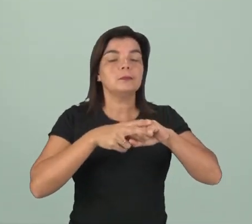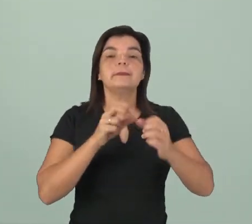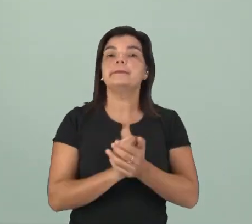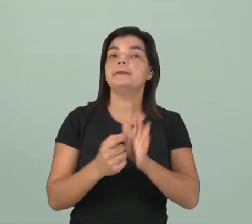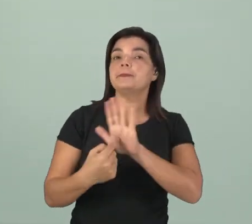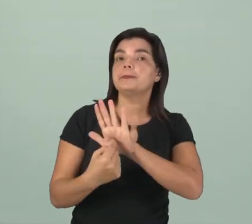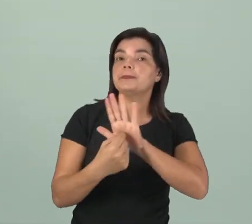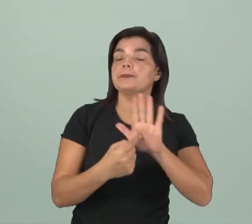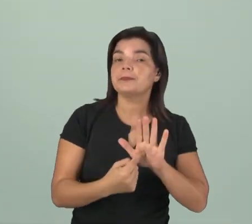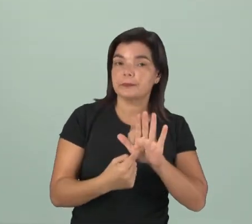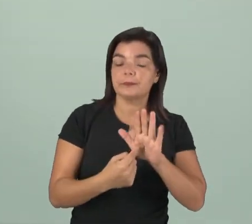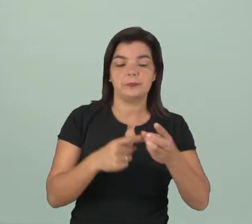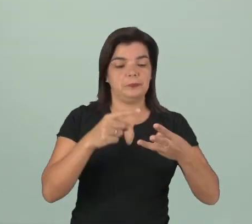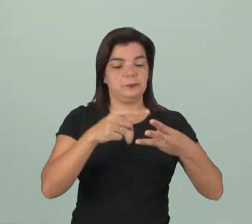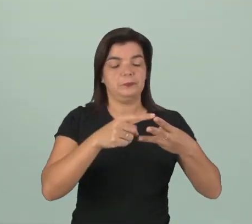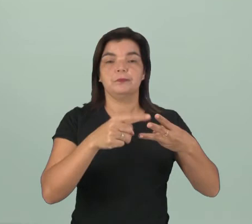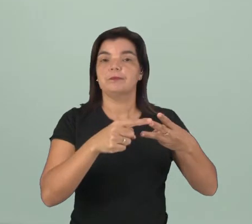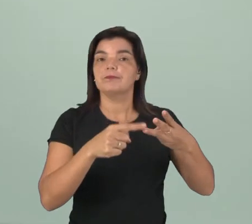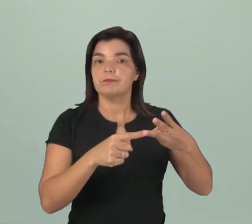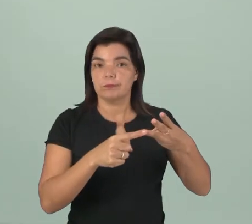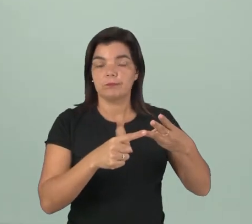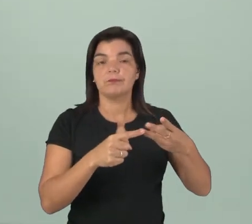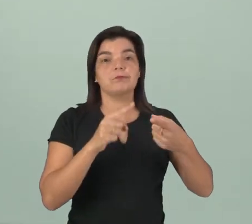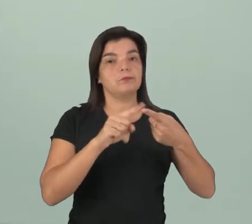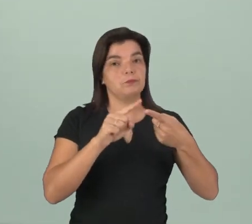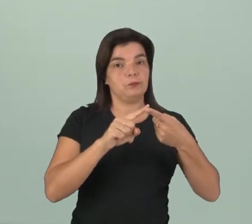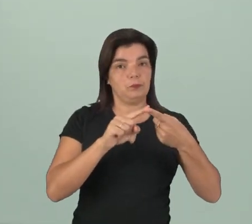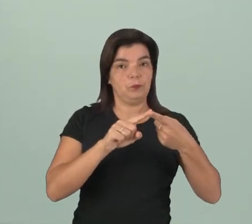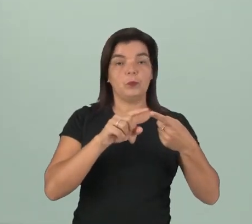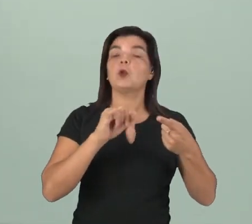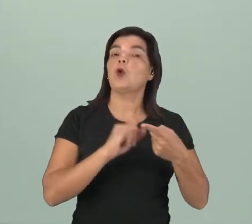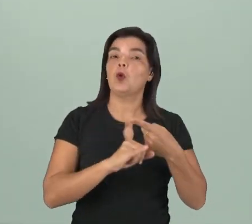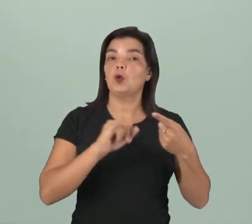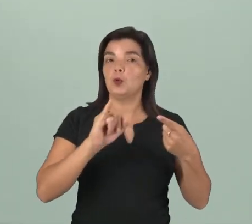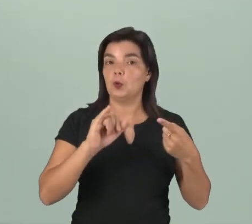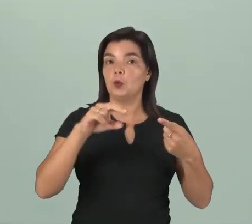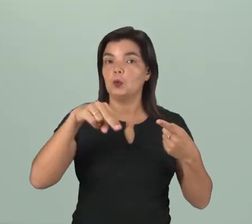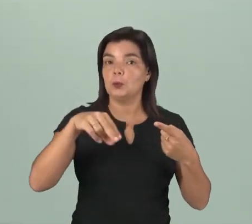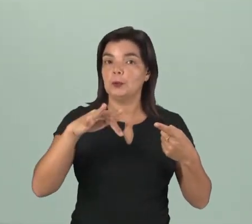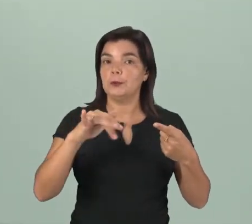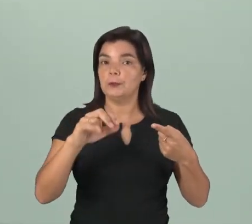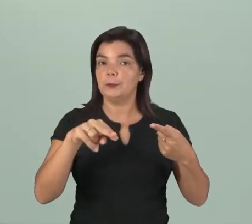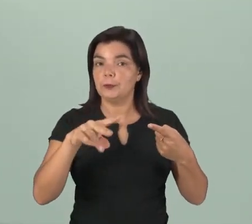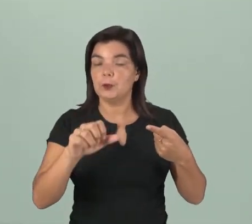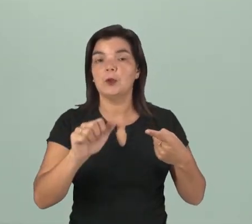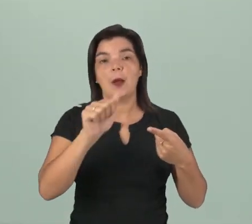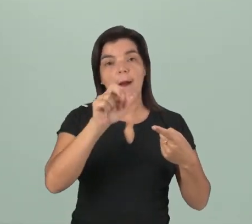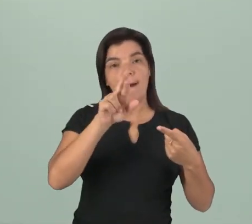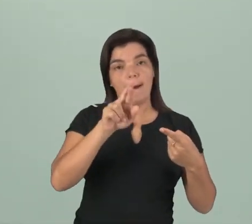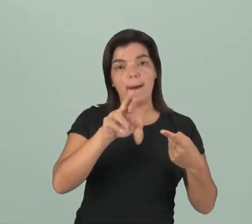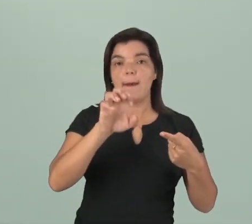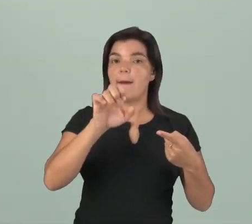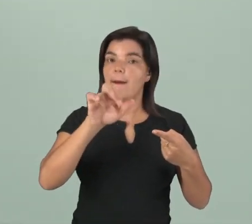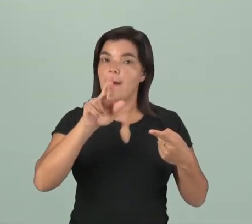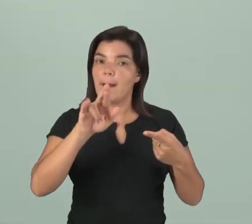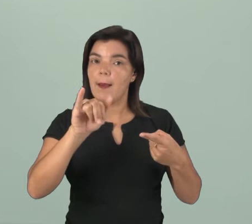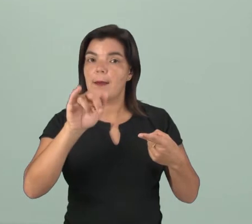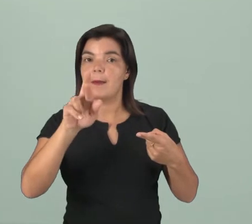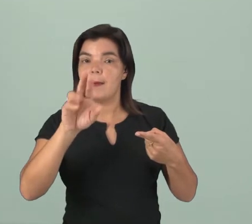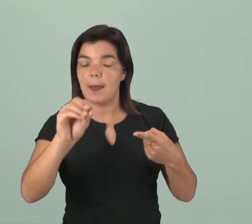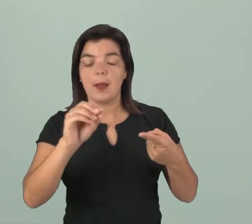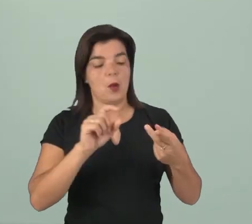se apresenta de três maneiras. Ele se apresenta ou no infinitivo, terminado em AR, IR, né?